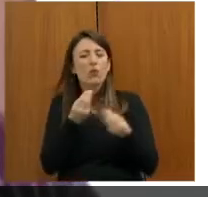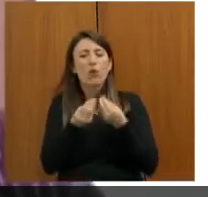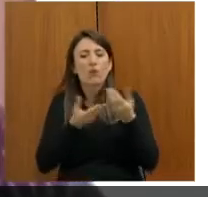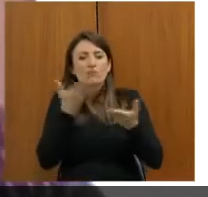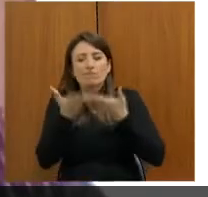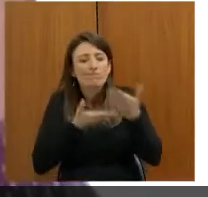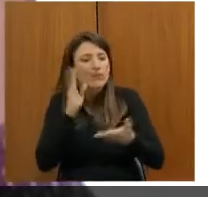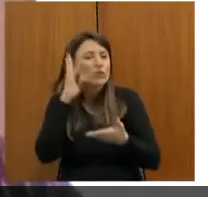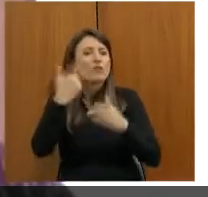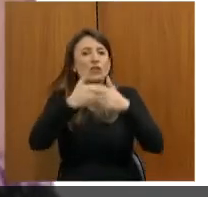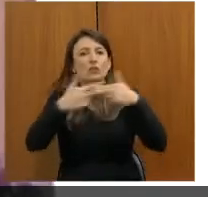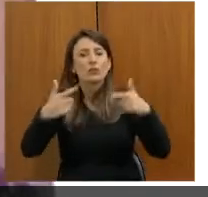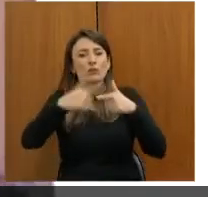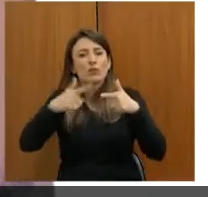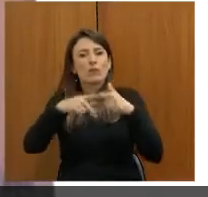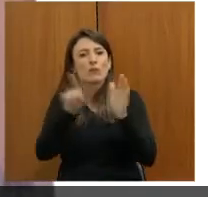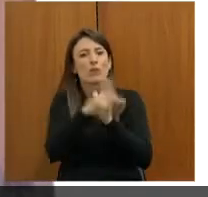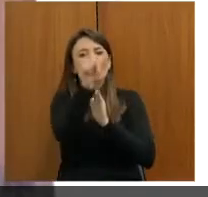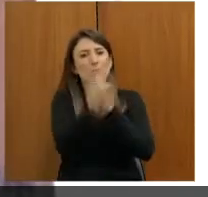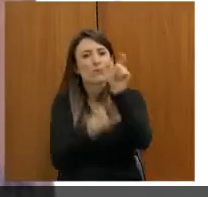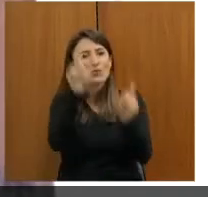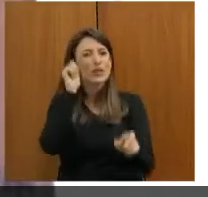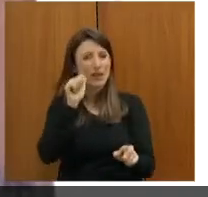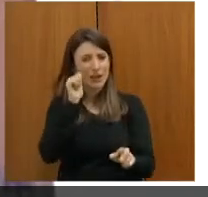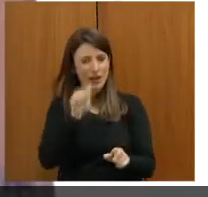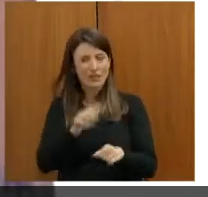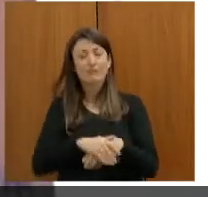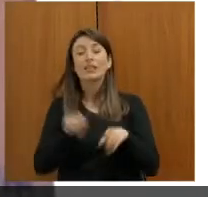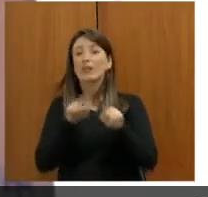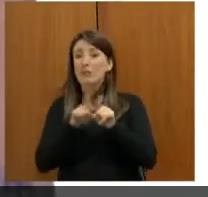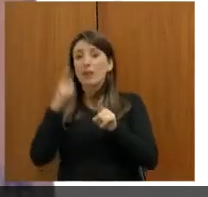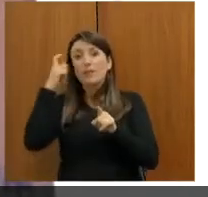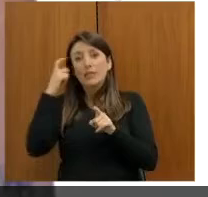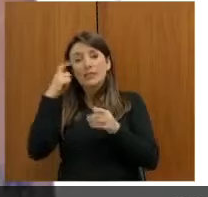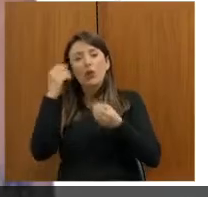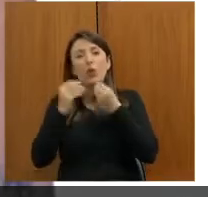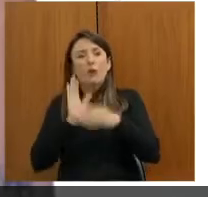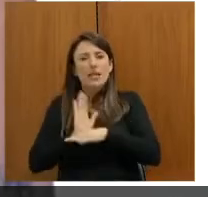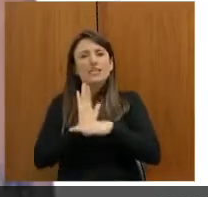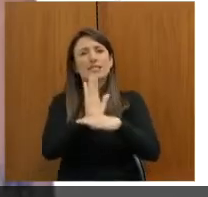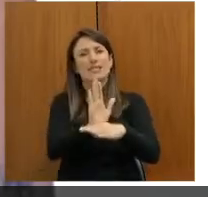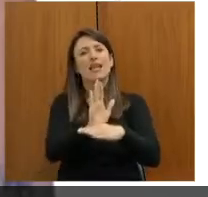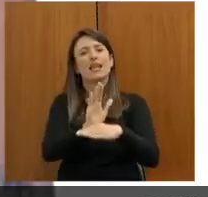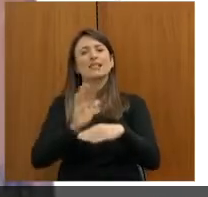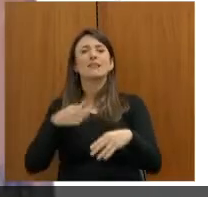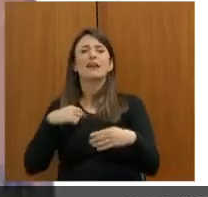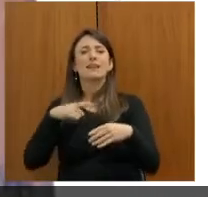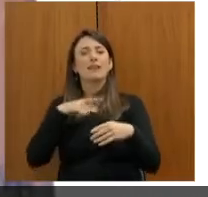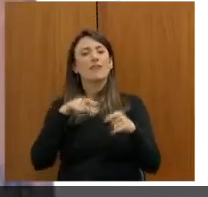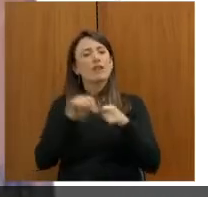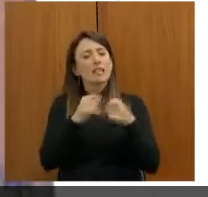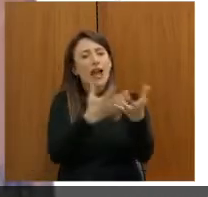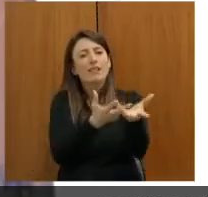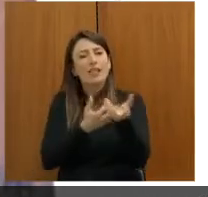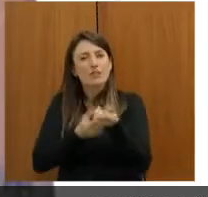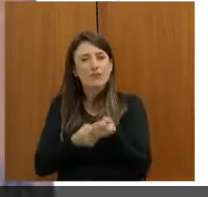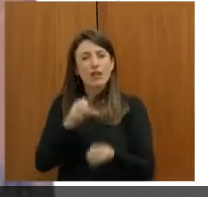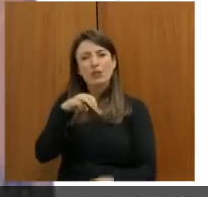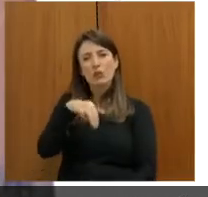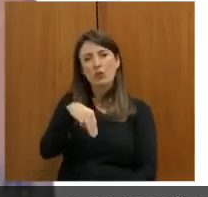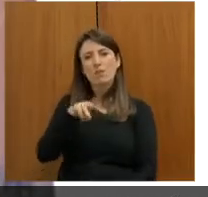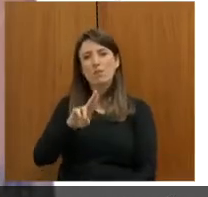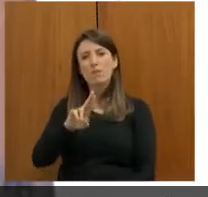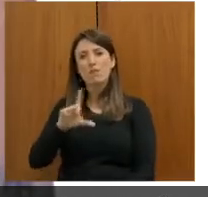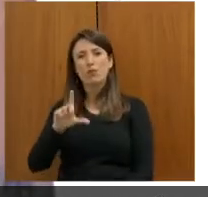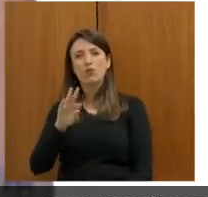pensando também né na questão da assistência da mulher do atendimento multidisciplinar de pensar é